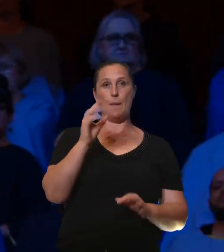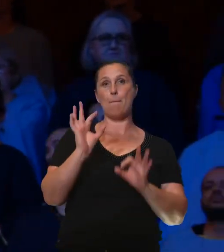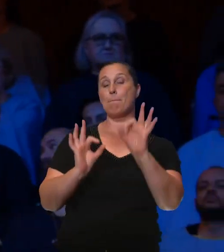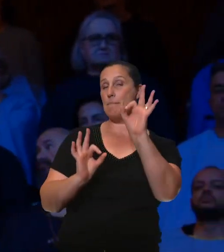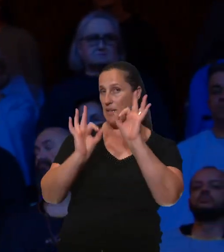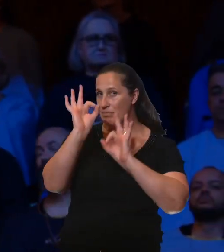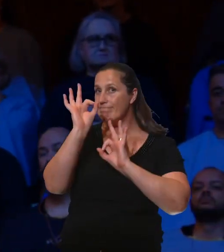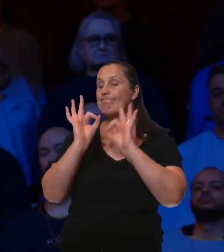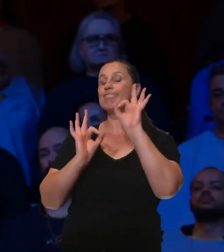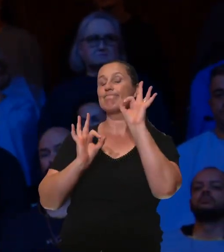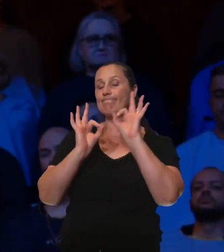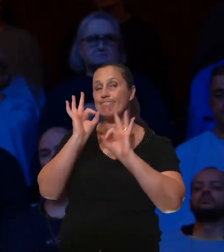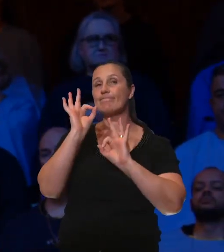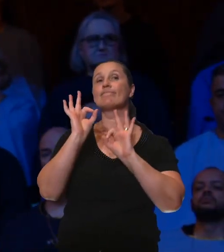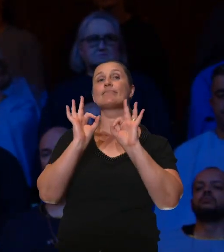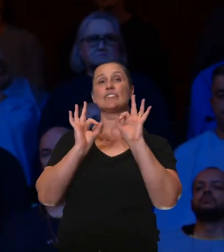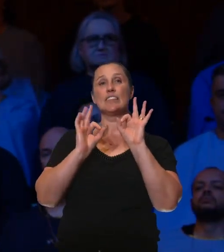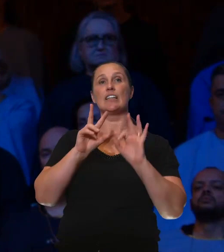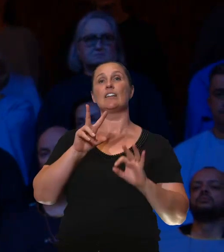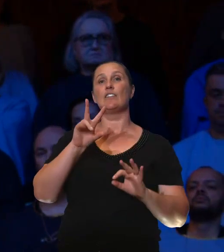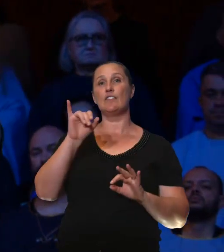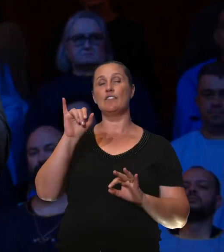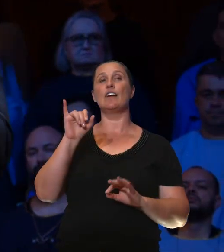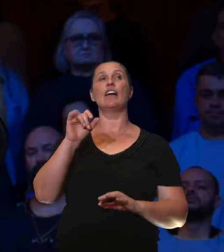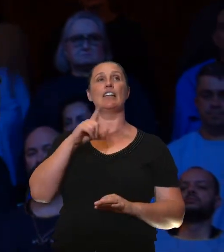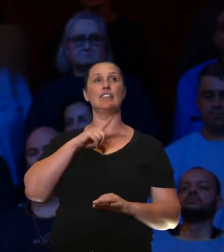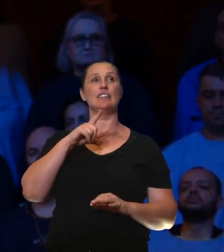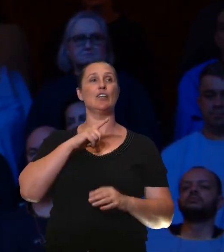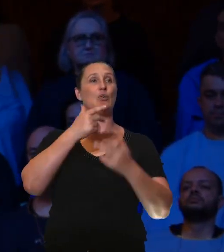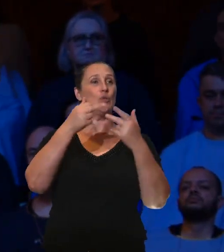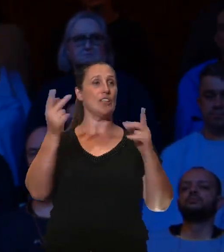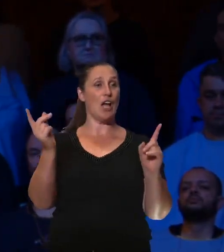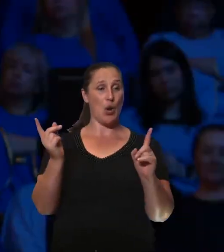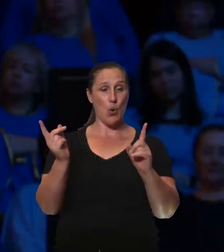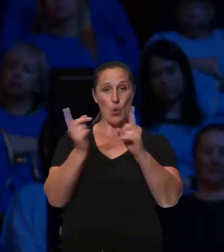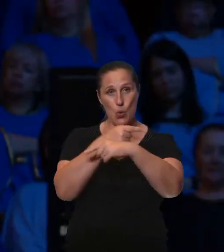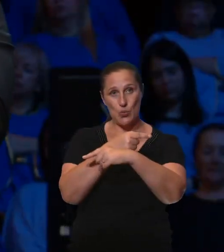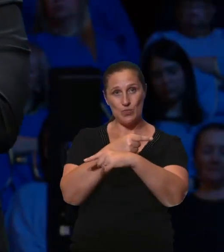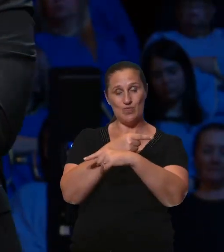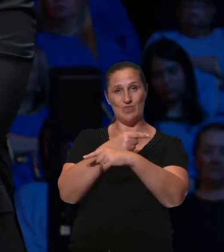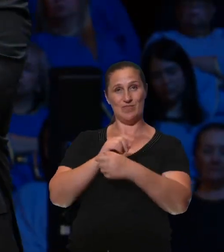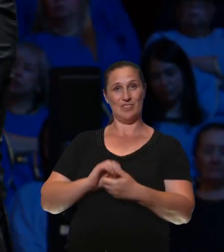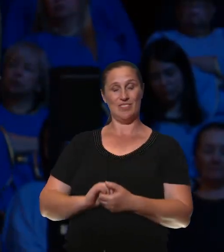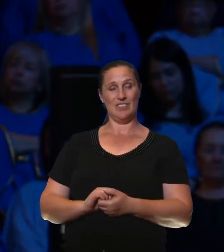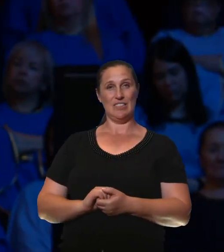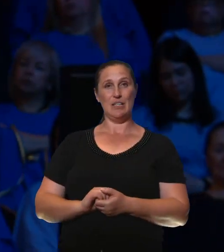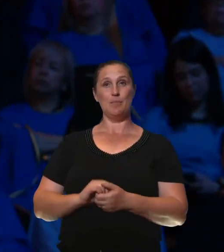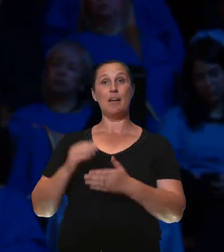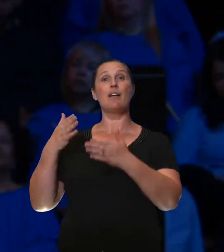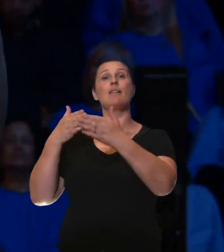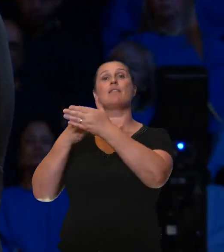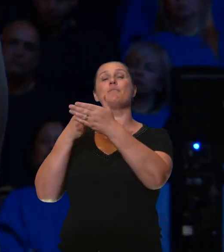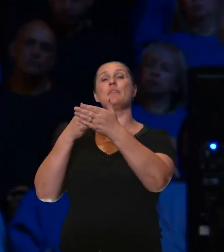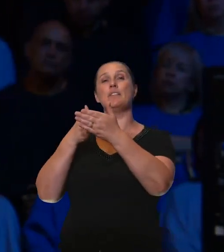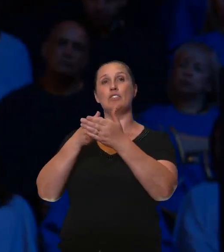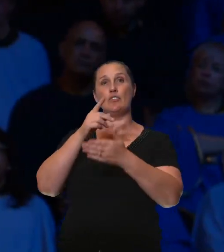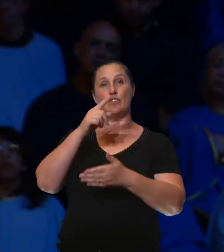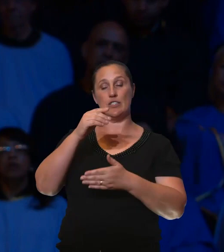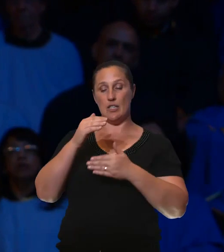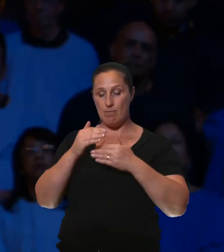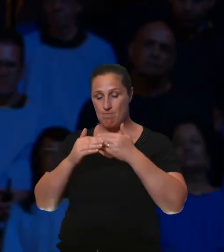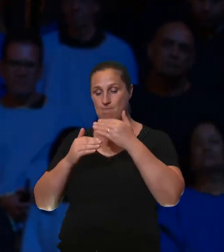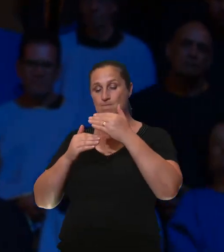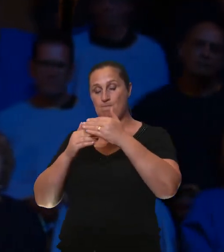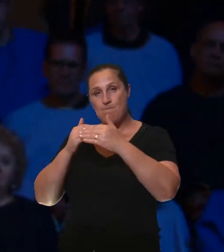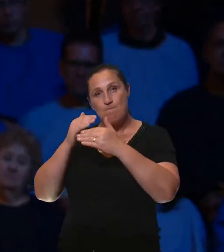prepare-se. Existem opositores. Oposição para impedir você de avançar